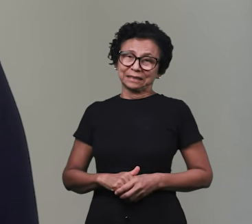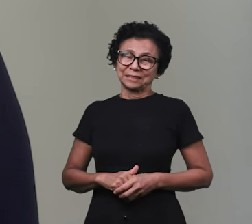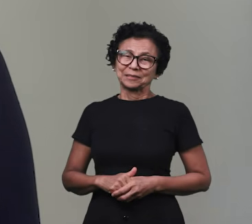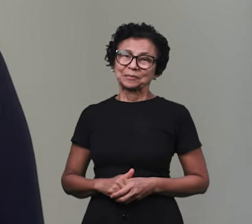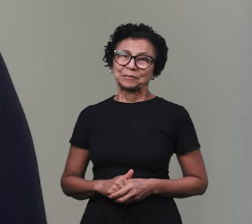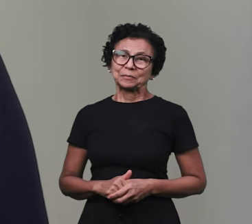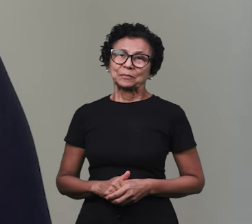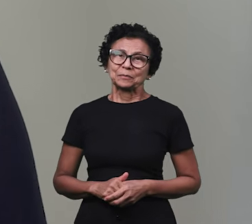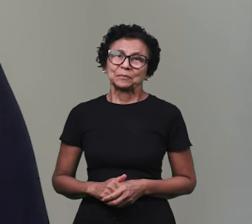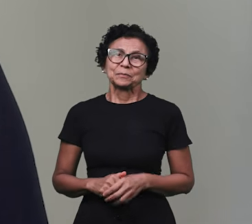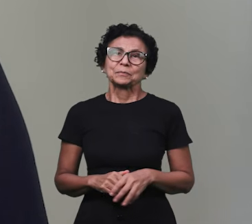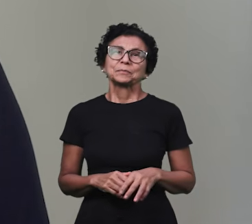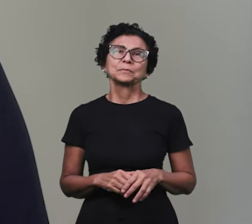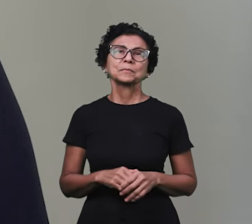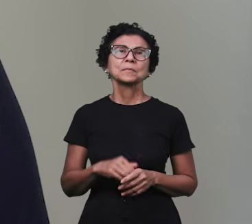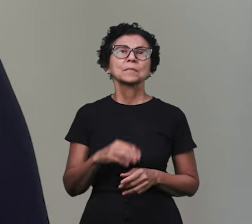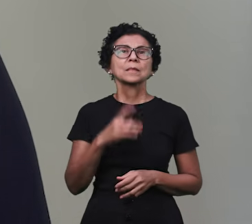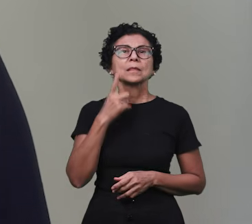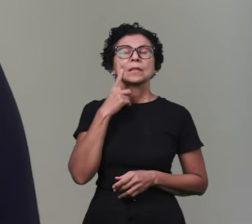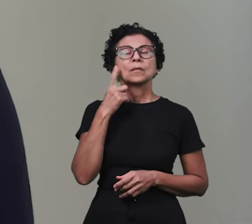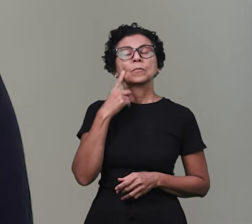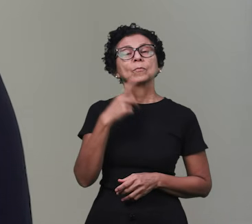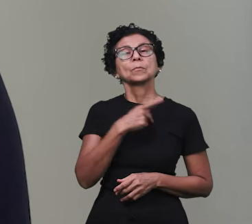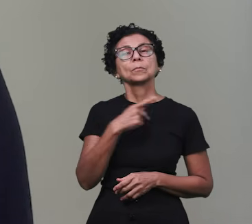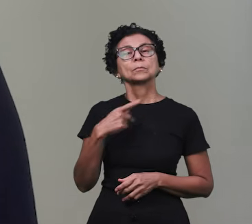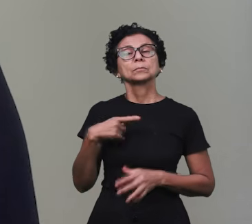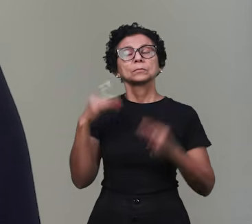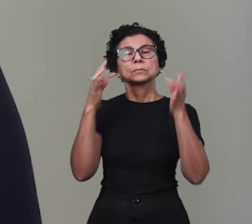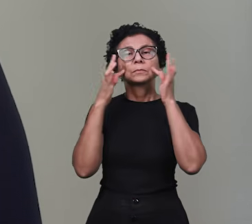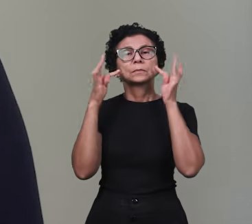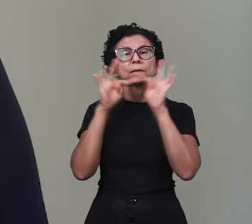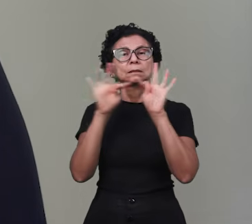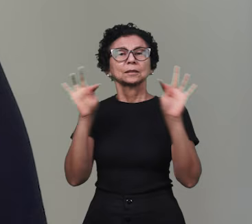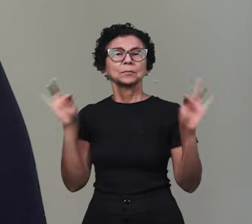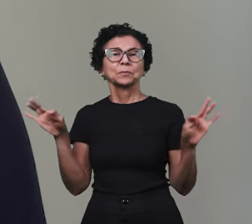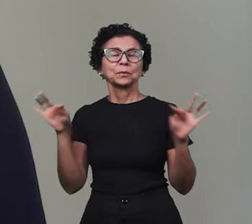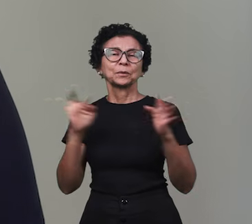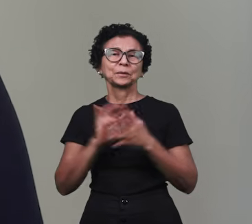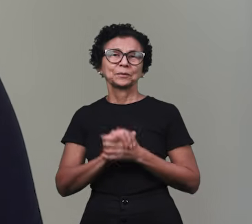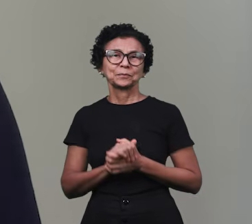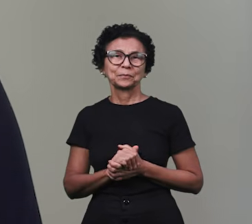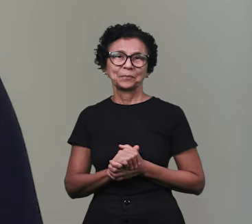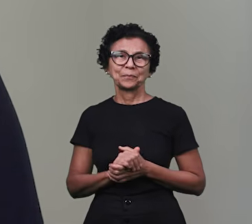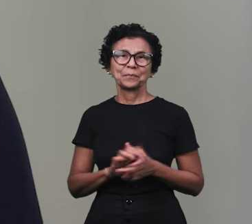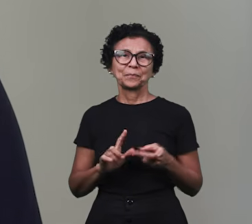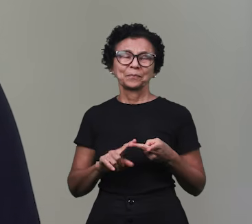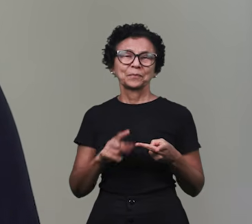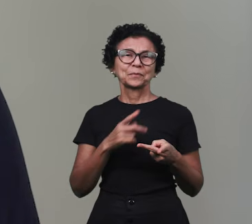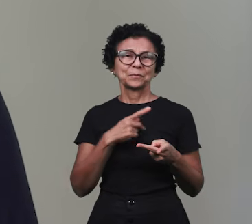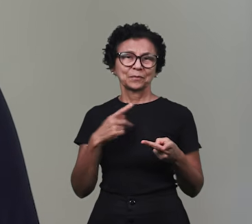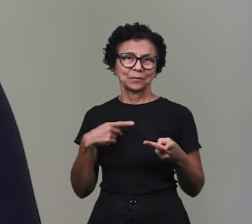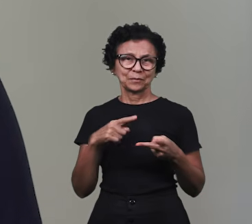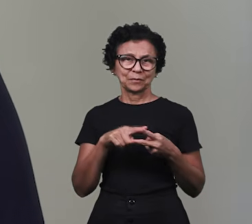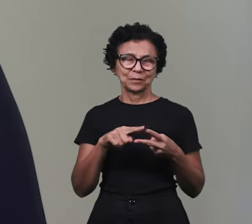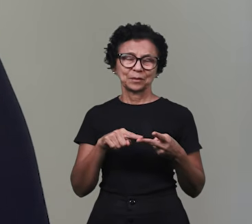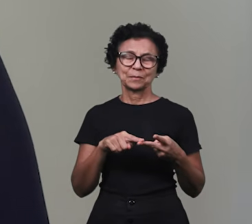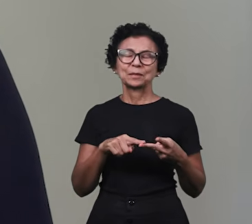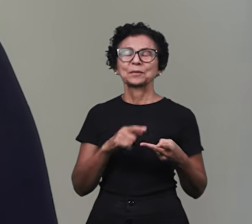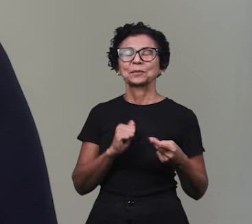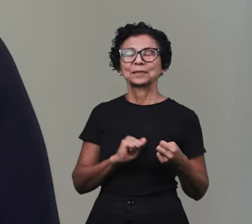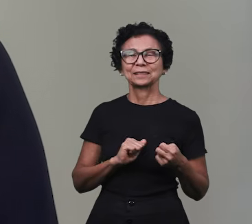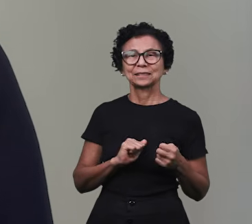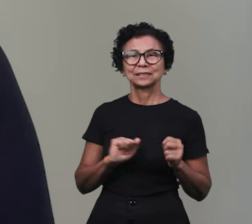promessas maravilhosas que o Senhor concedeu. Vamos ouvir dos pastores Anderson Keller, da ICM Irum, e pastor Ricardo Azevedo, de